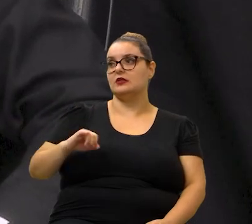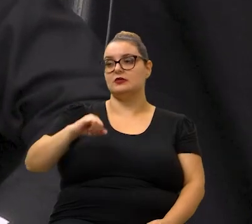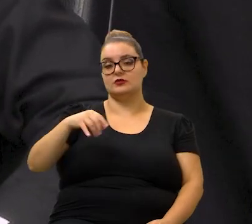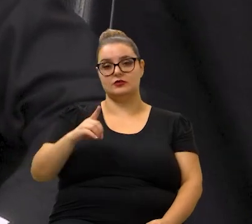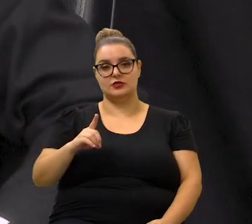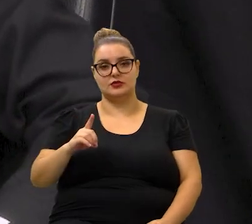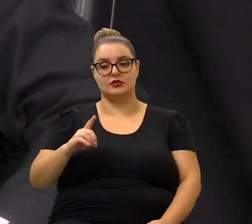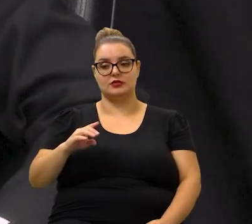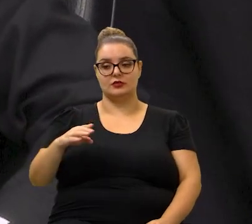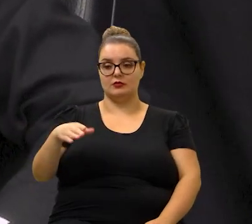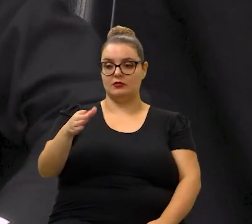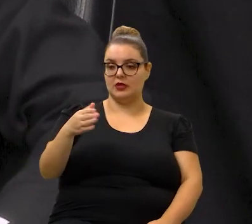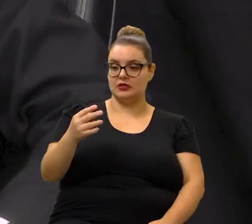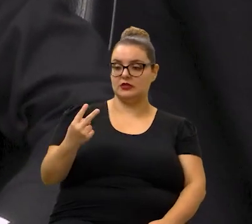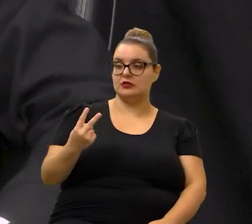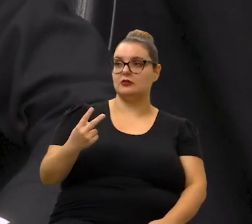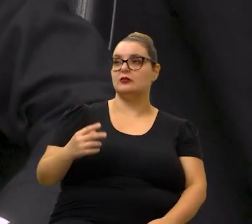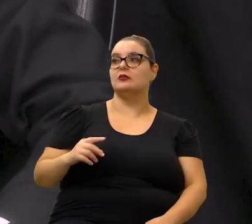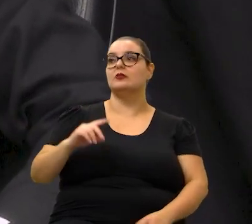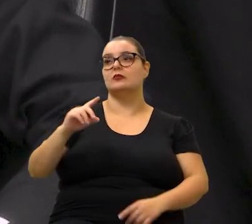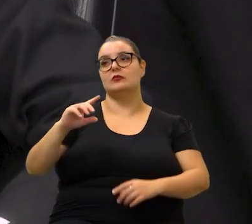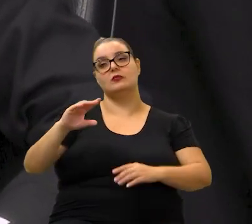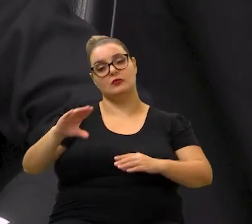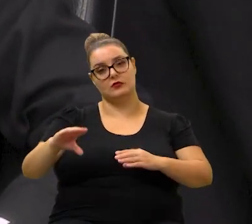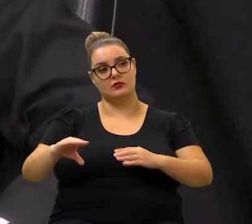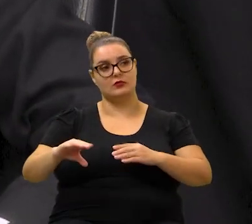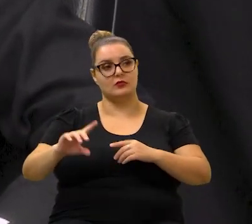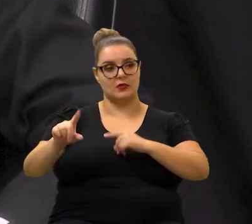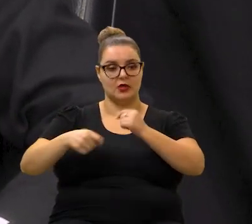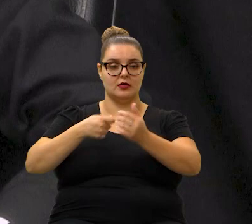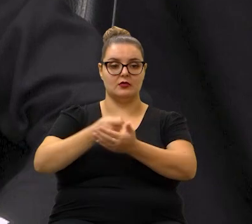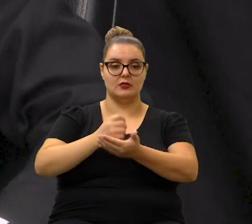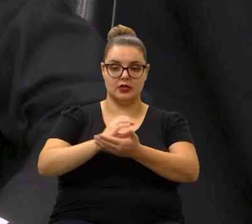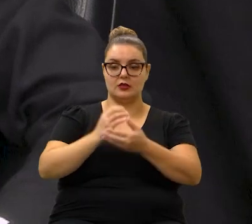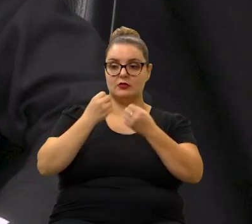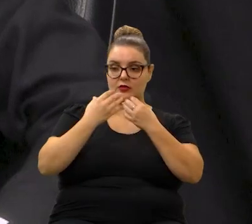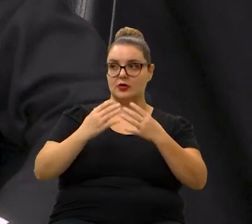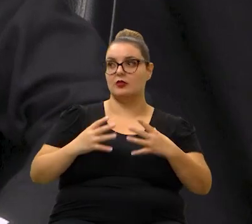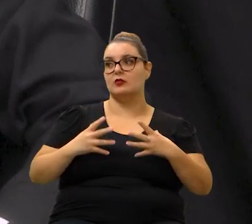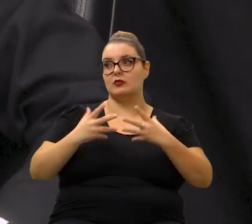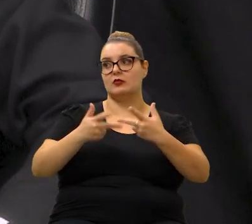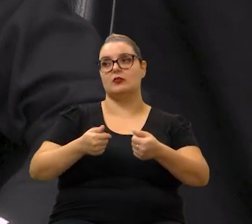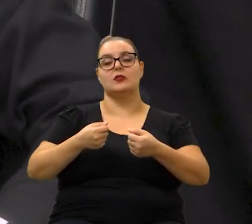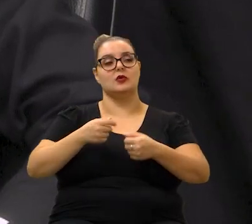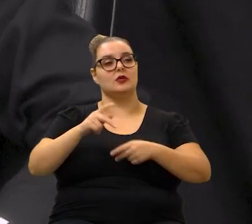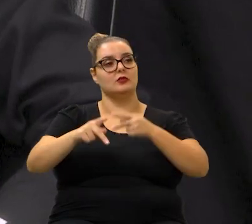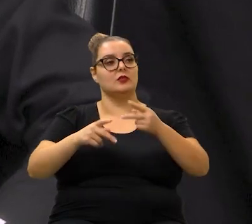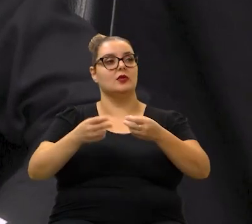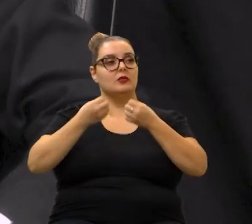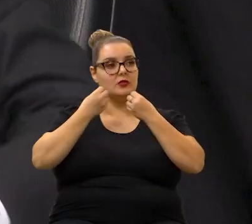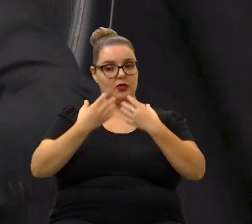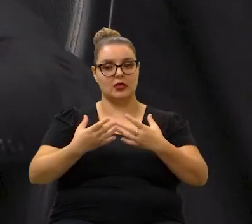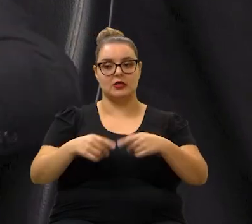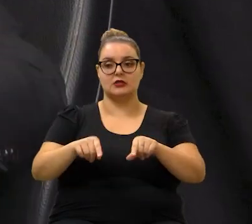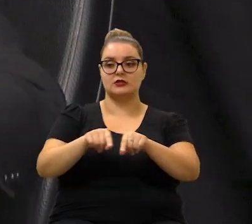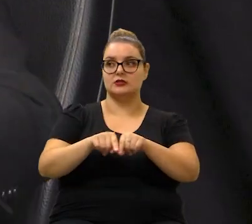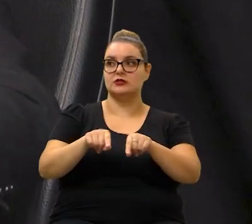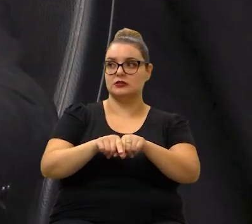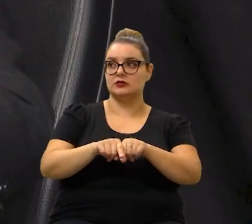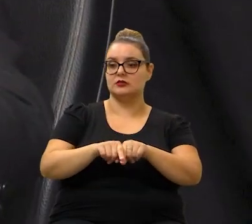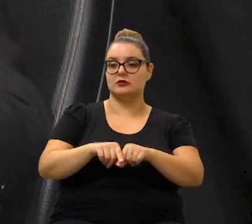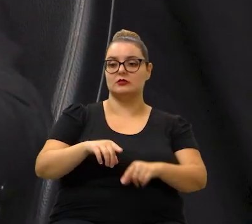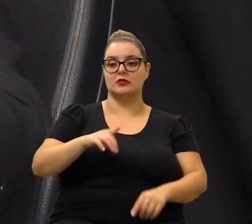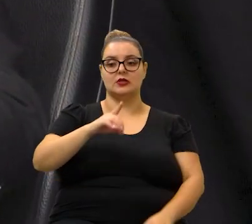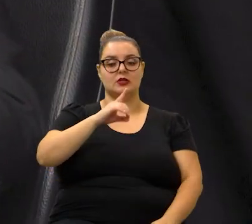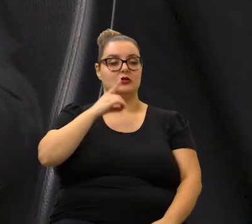das Bandeiras dois uma Emenda importante uma praça que vai ficar muito boa para toda a população e também através do